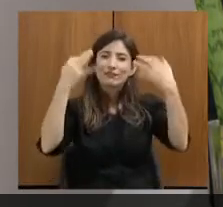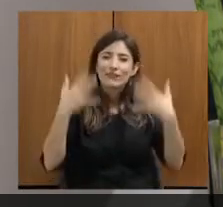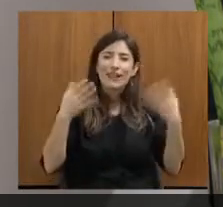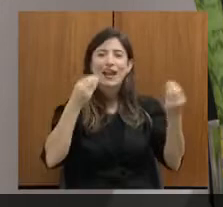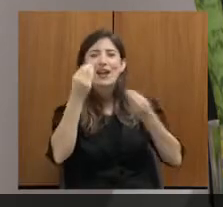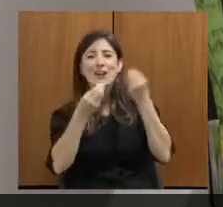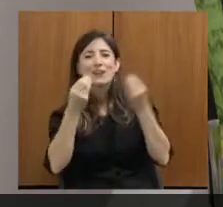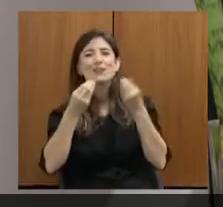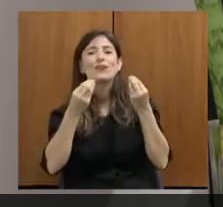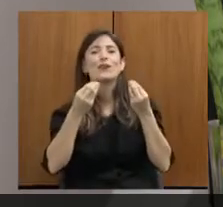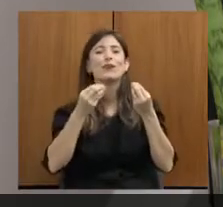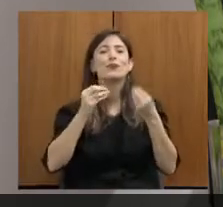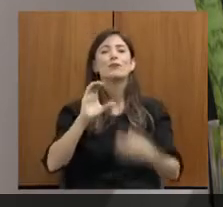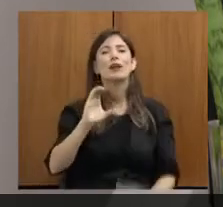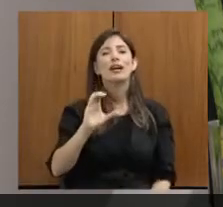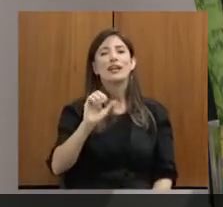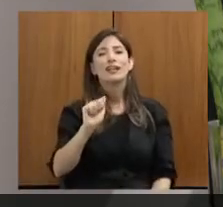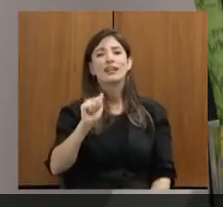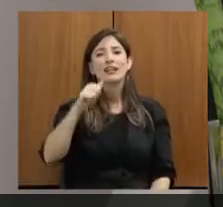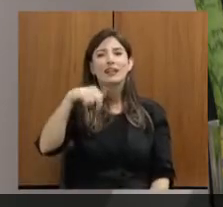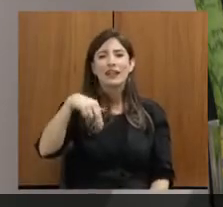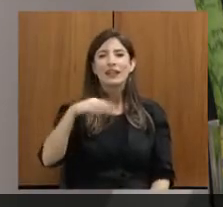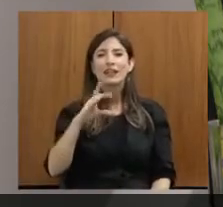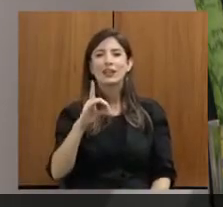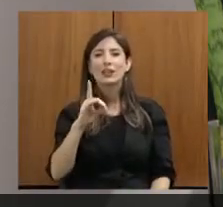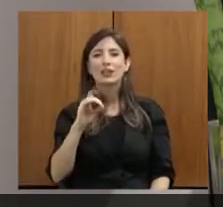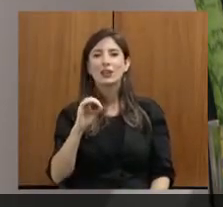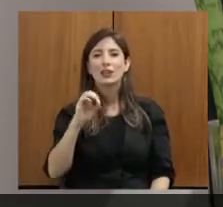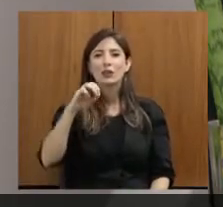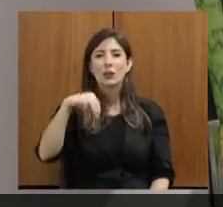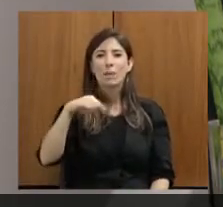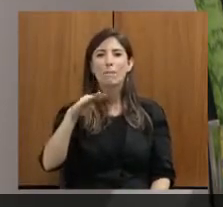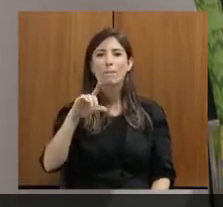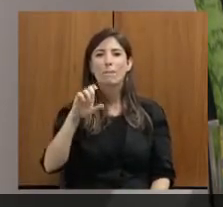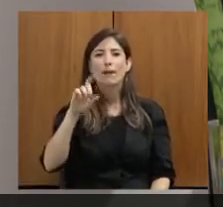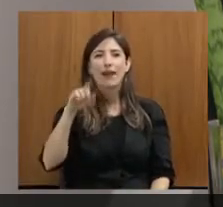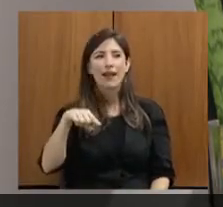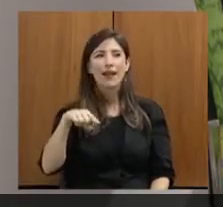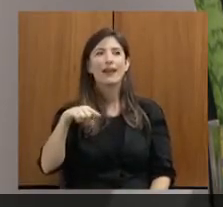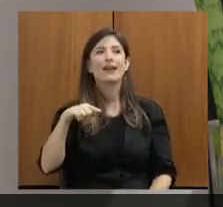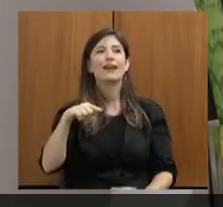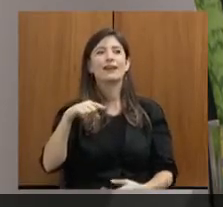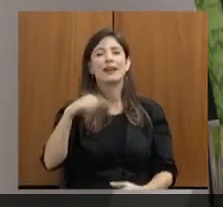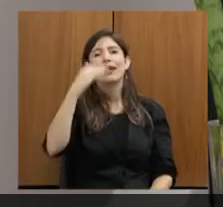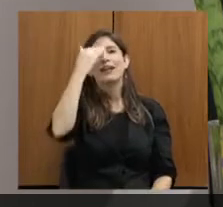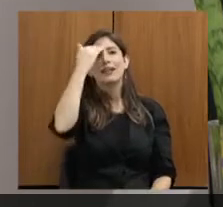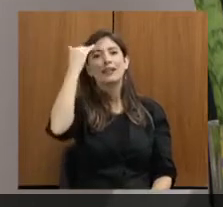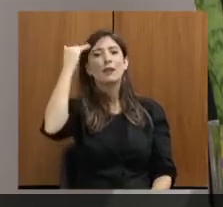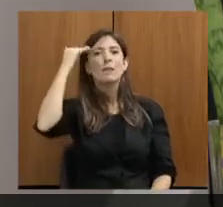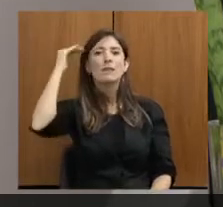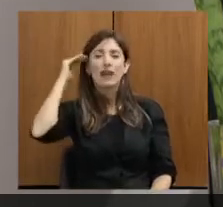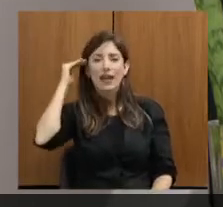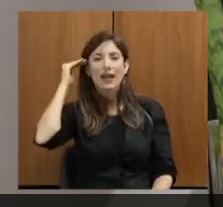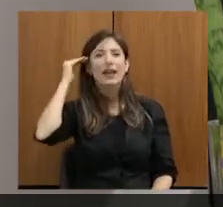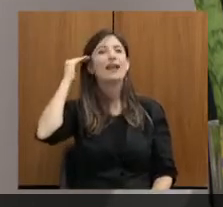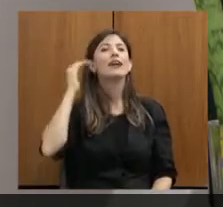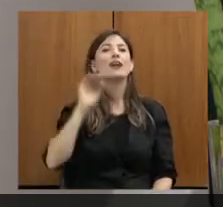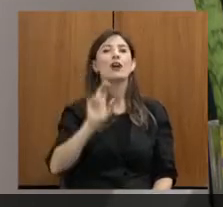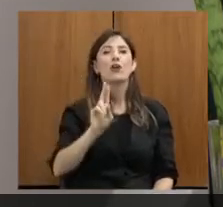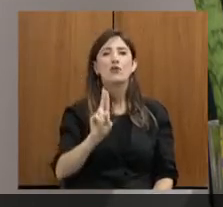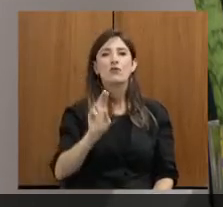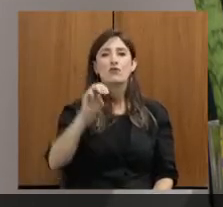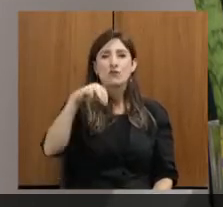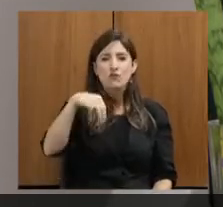e presidente da associação sacerdote do Candomblé e Umbanda e presidente da associação de resistência